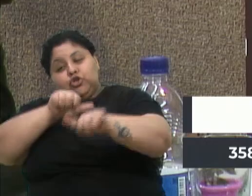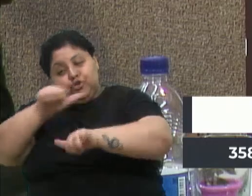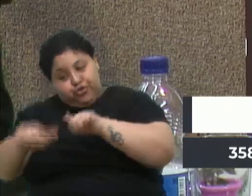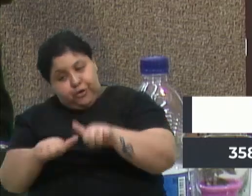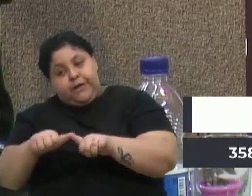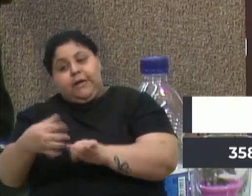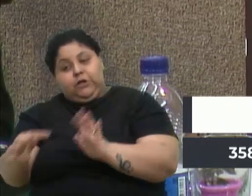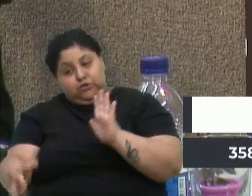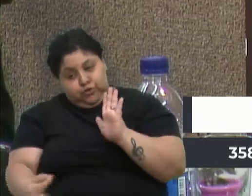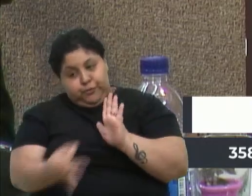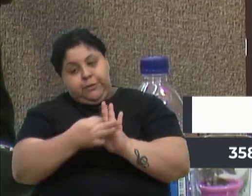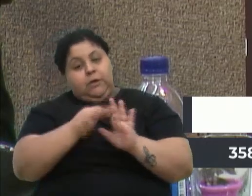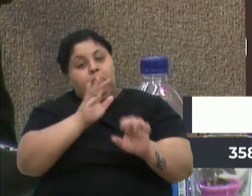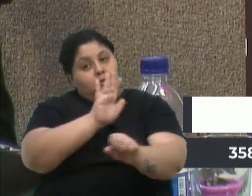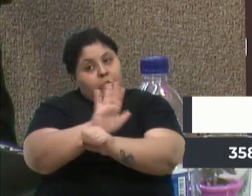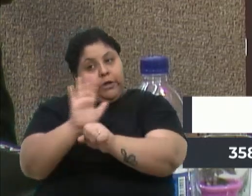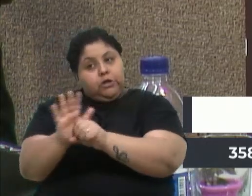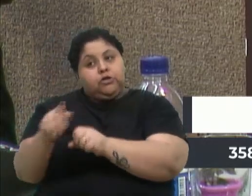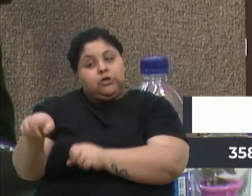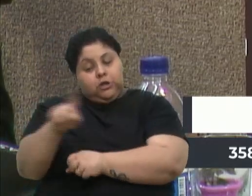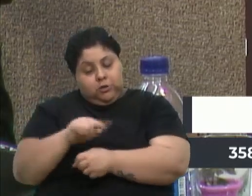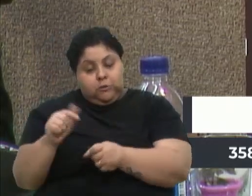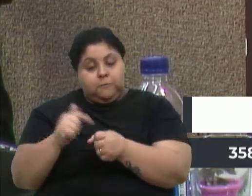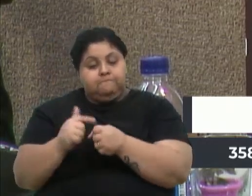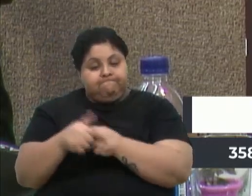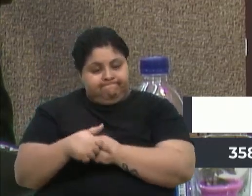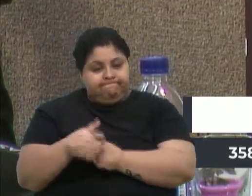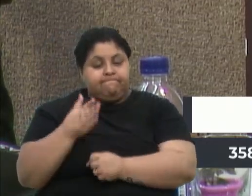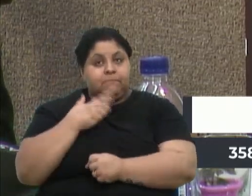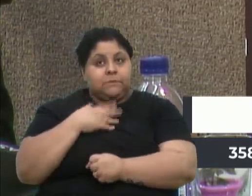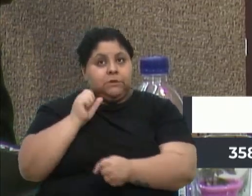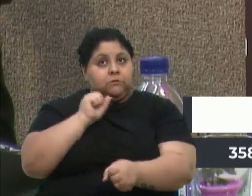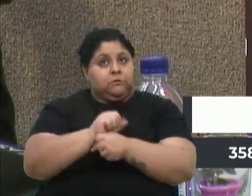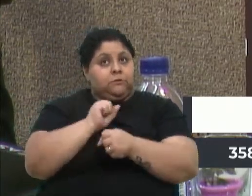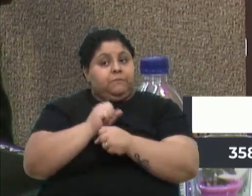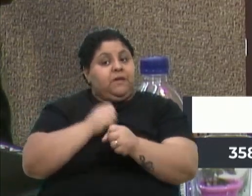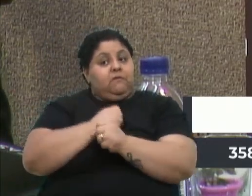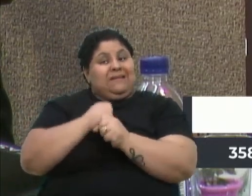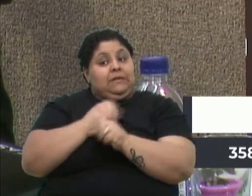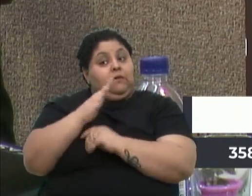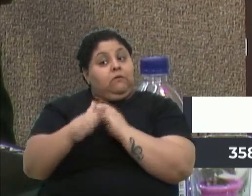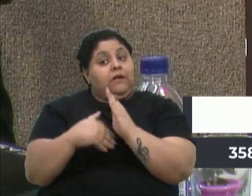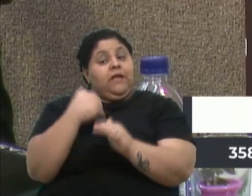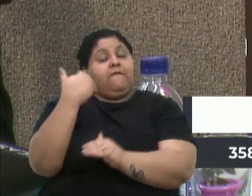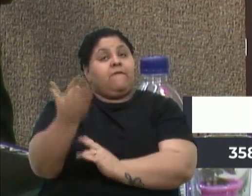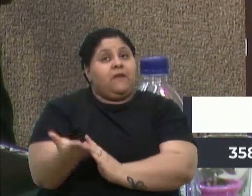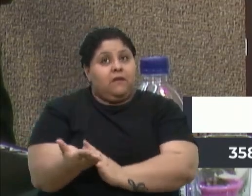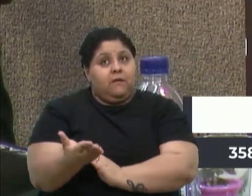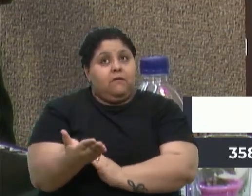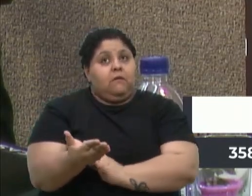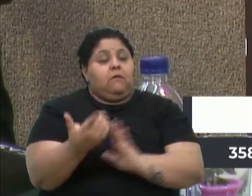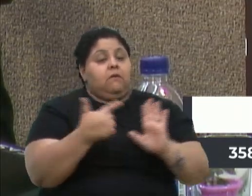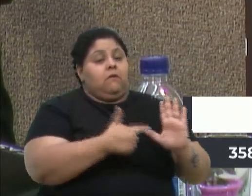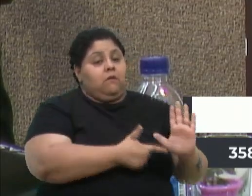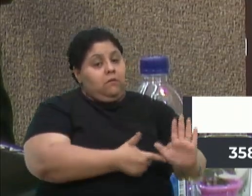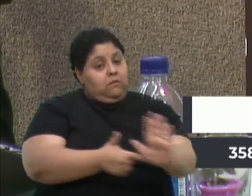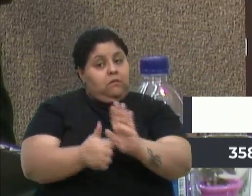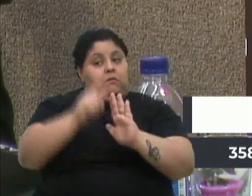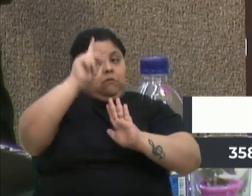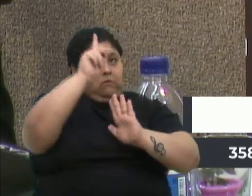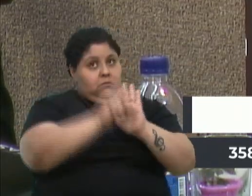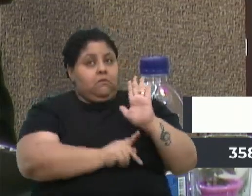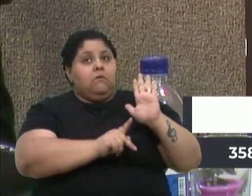saúde e a nossa cidade. Espero que a gente consiga, o ano que vem, reapresentar esse projeto das